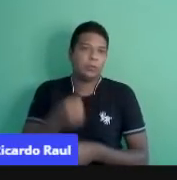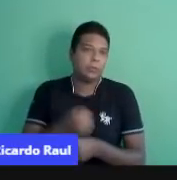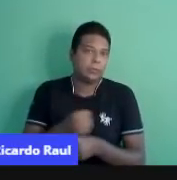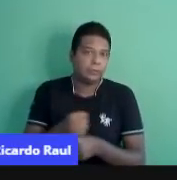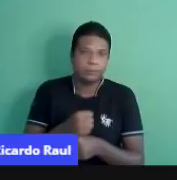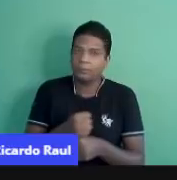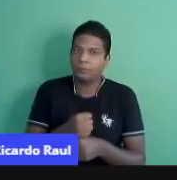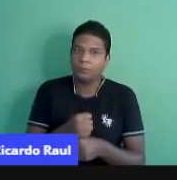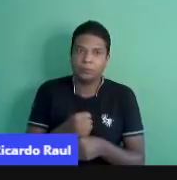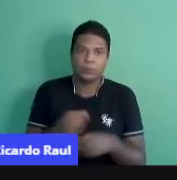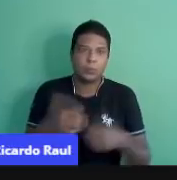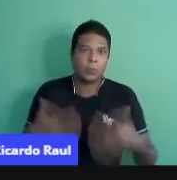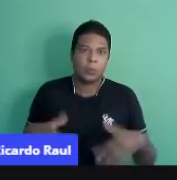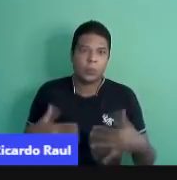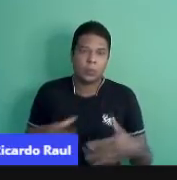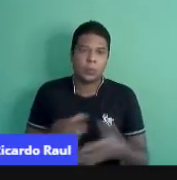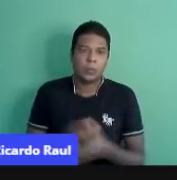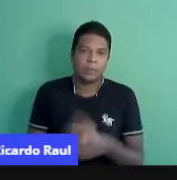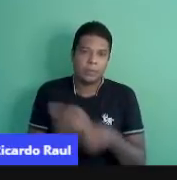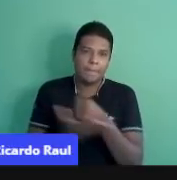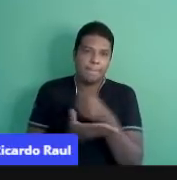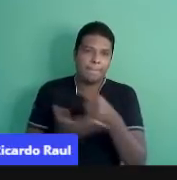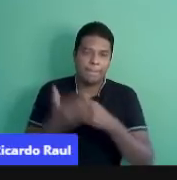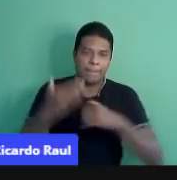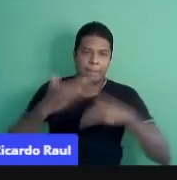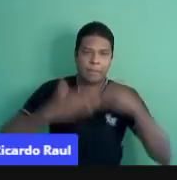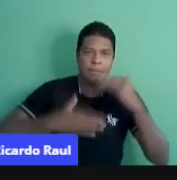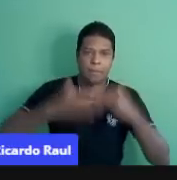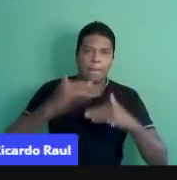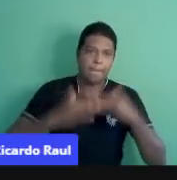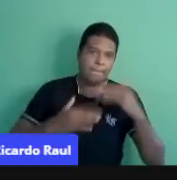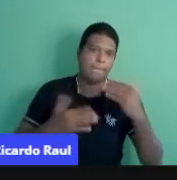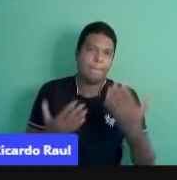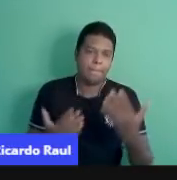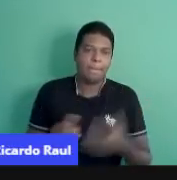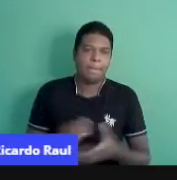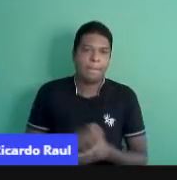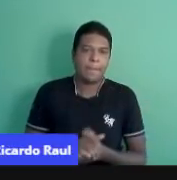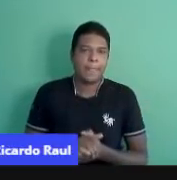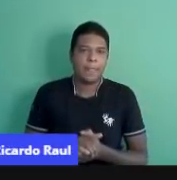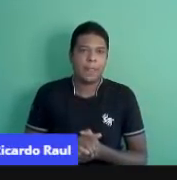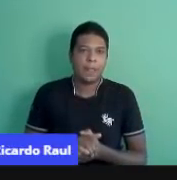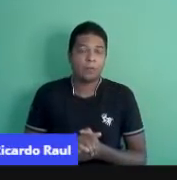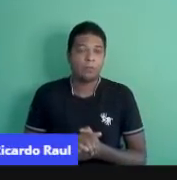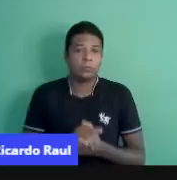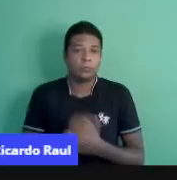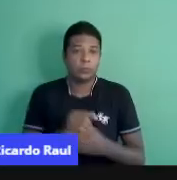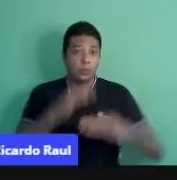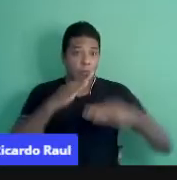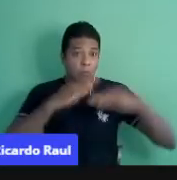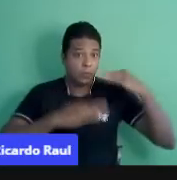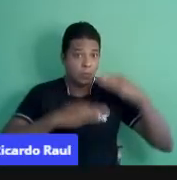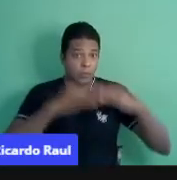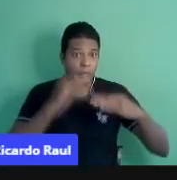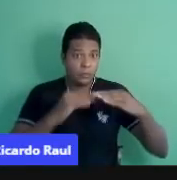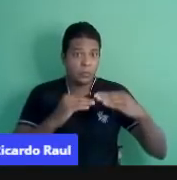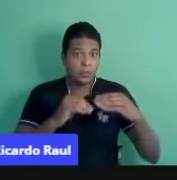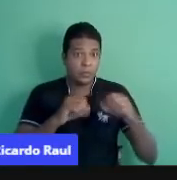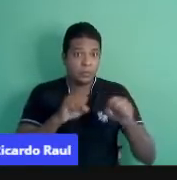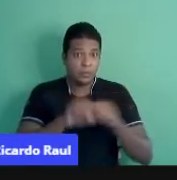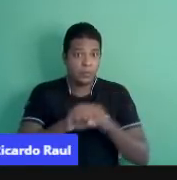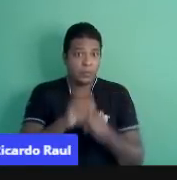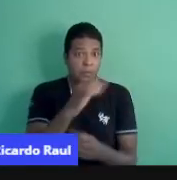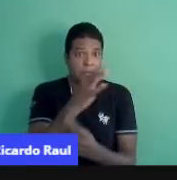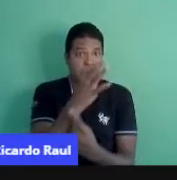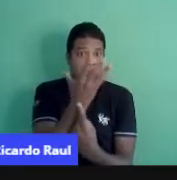o profissional tenha uma base, porque nós sabemos que quando um profissional ele é licenciado em arte,